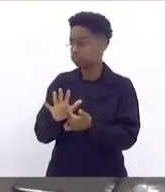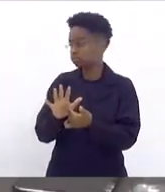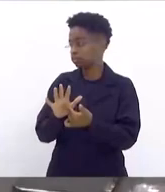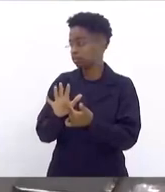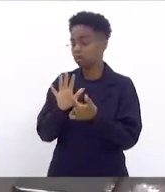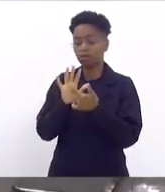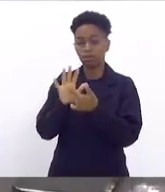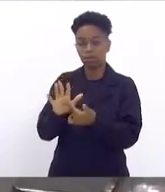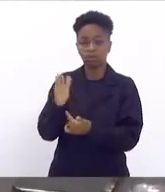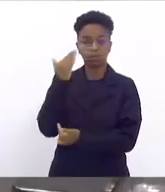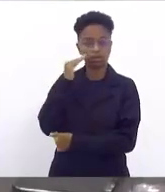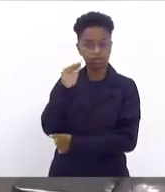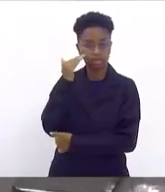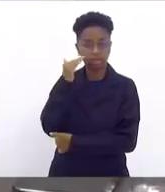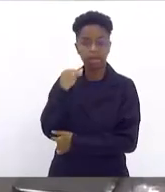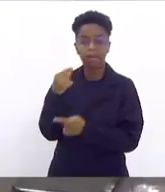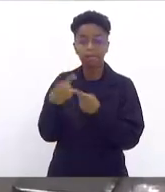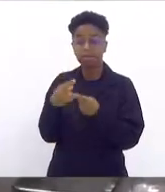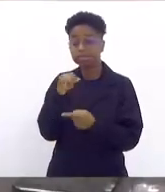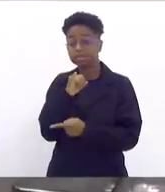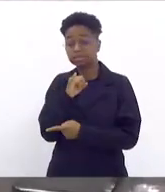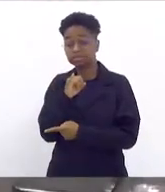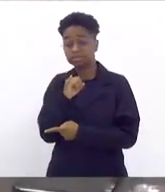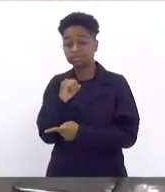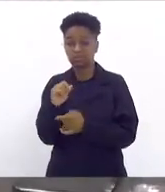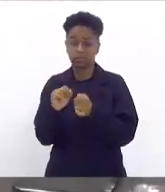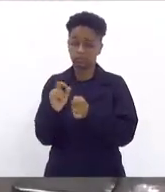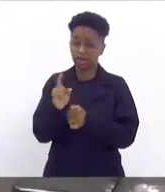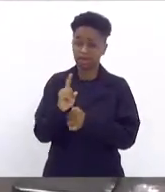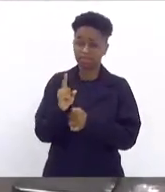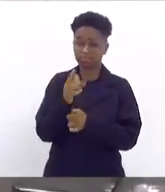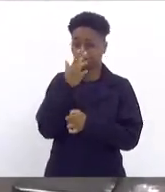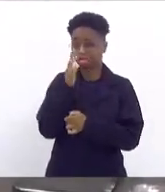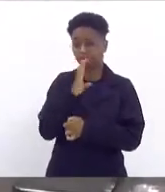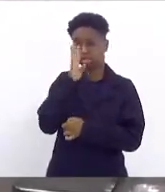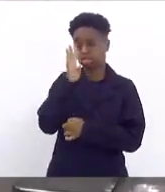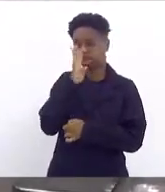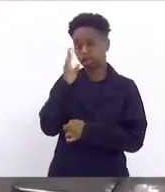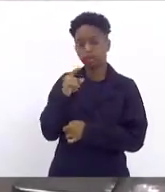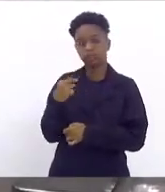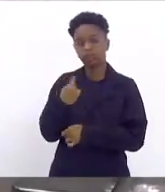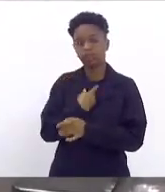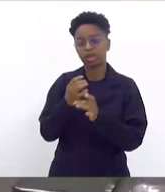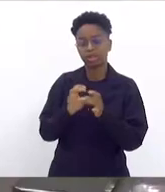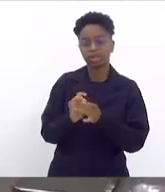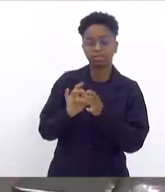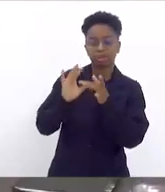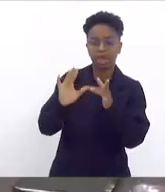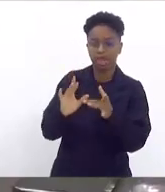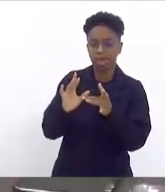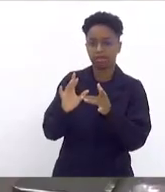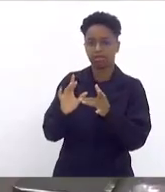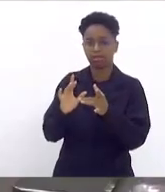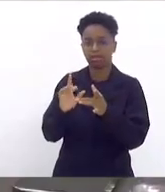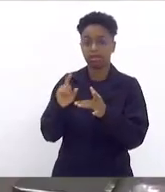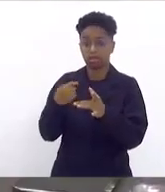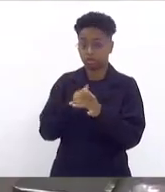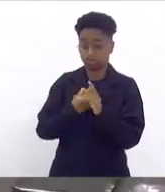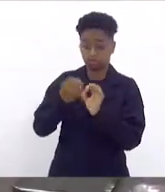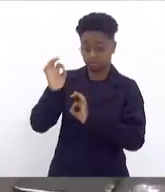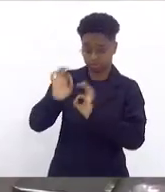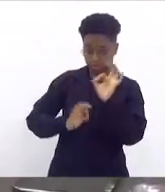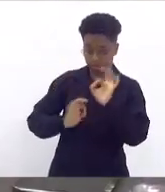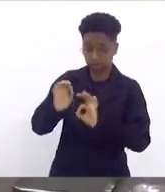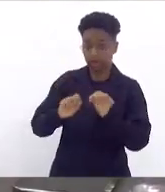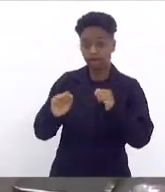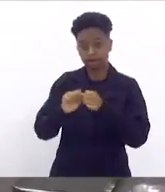reforçar esse entendimento. Perfeito. Porque senão fica uma coisa esdrúxula. A gente delibera, é uma prerrogativa nossa, faz